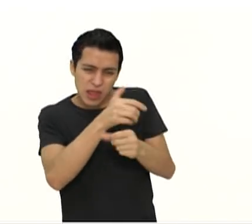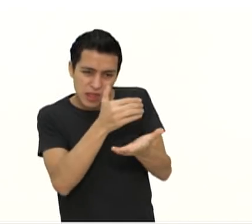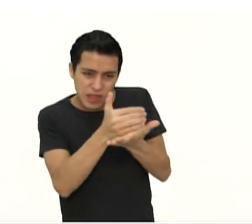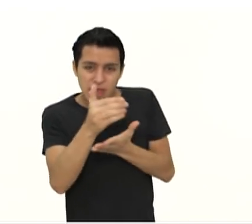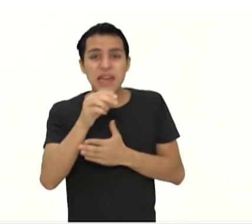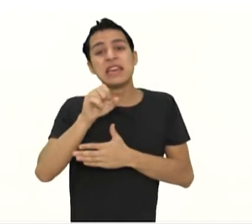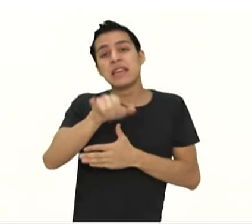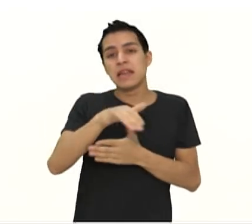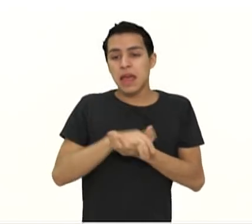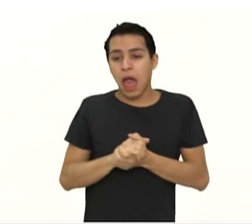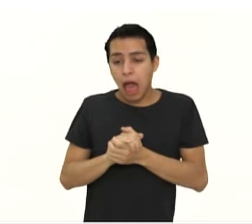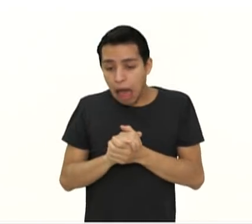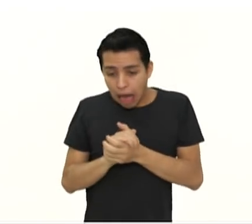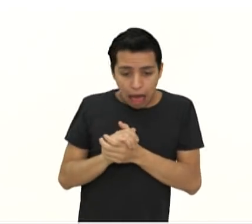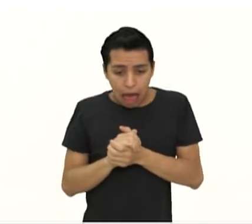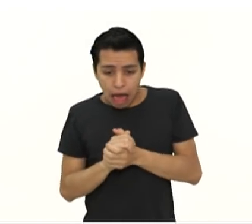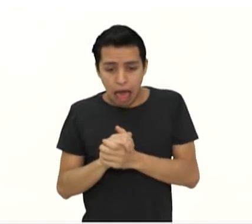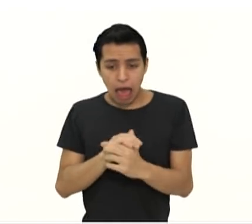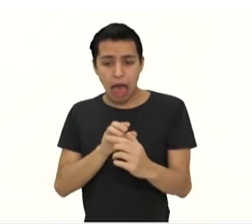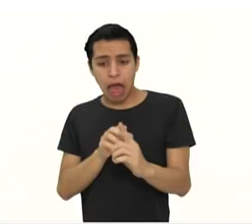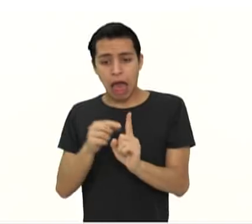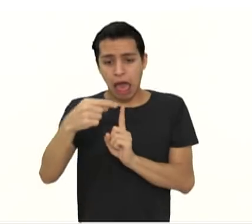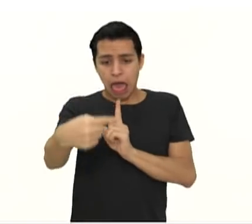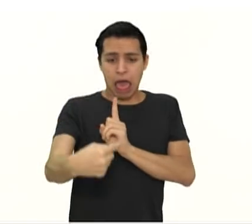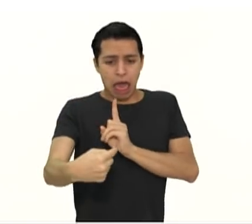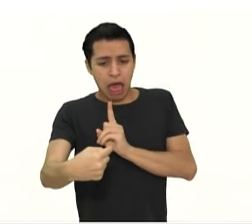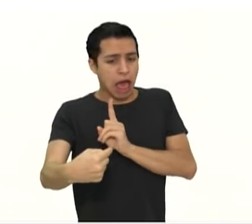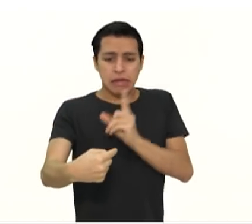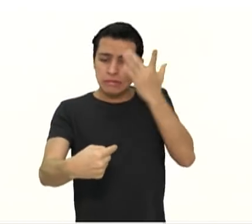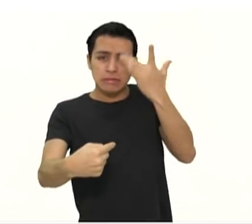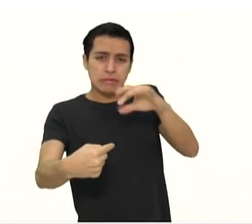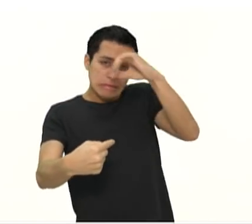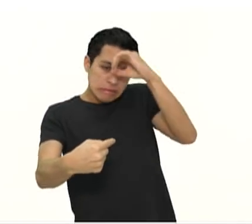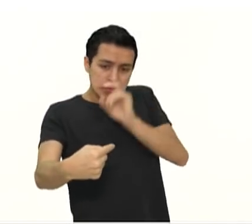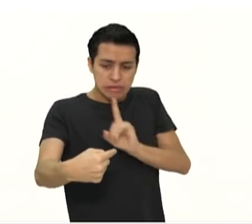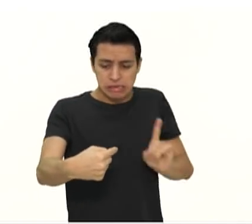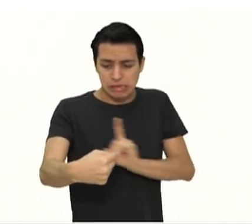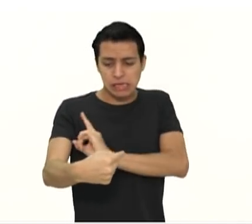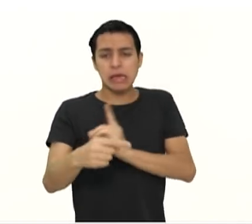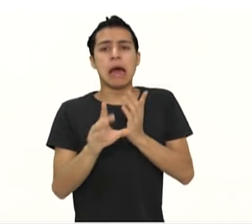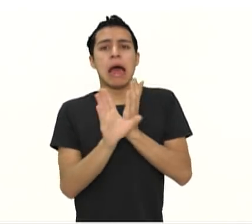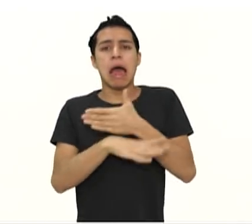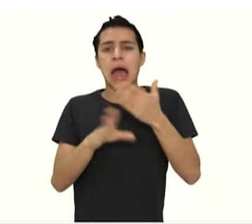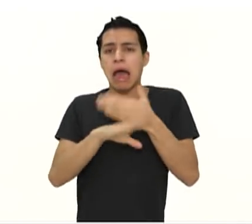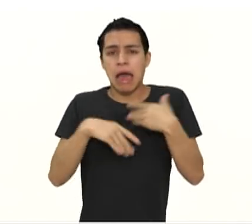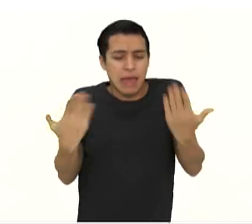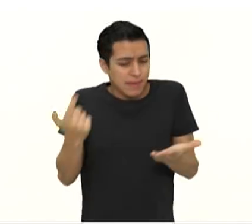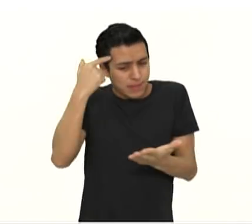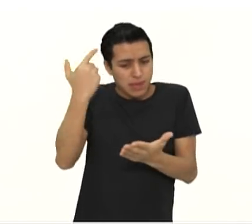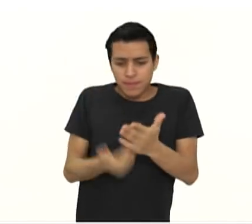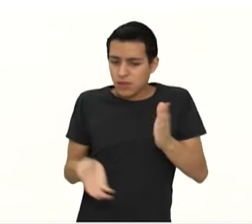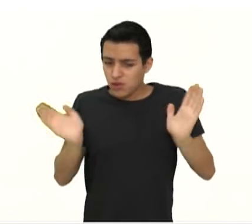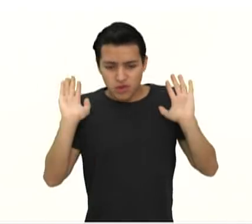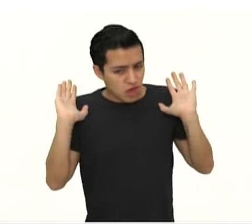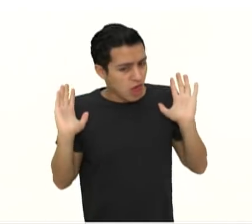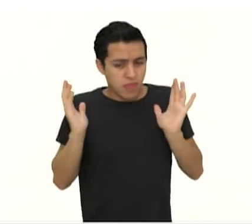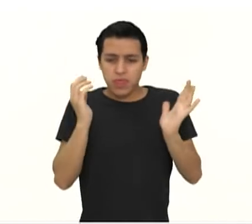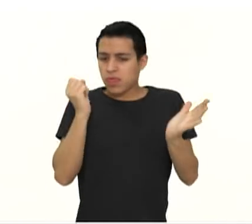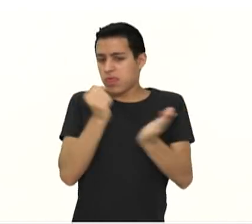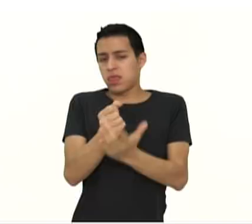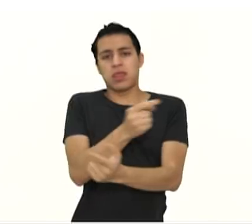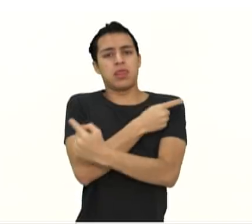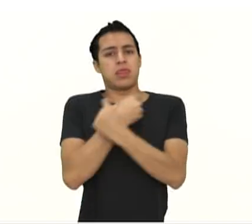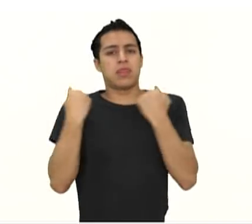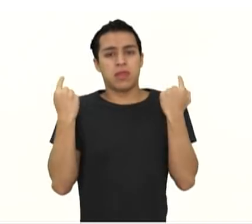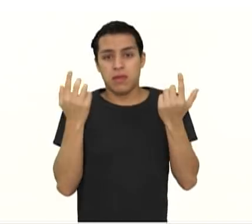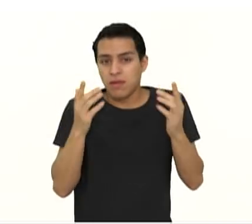um xeque, o aluno se perde, ele não sabe para onde que tem que fugir, ele fica perdido, achou que perdeu ou achou que não